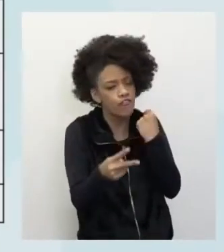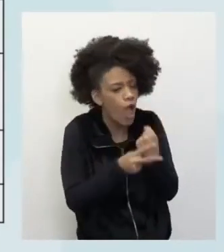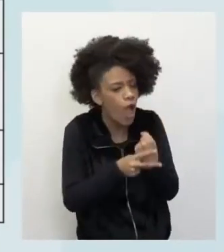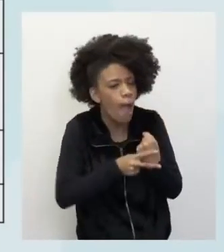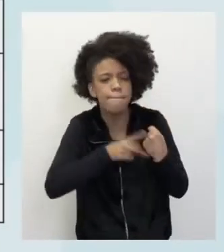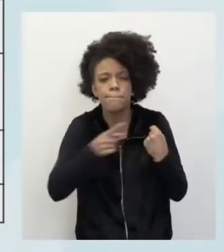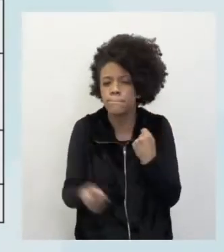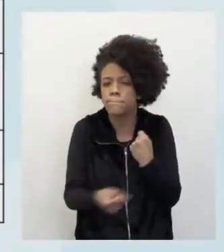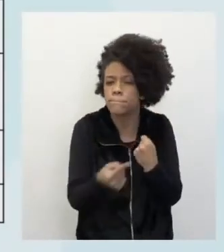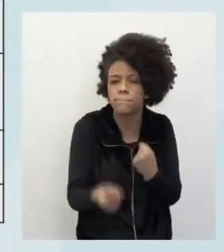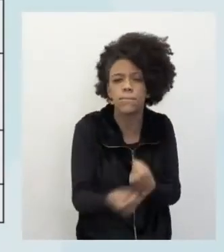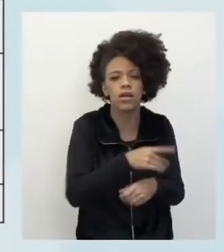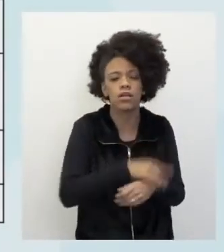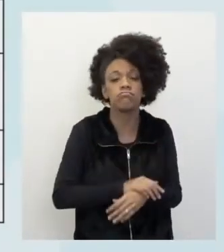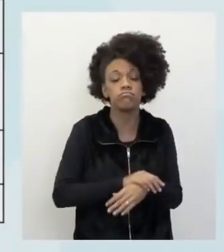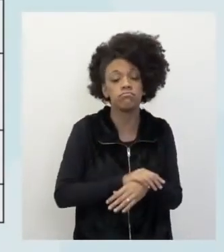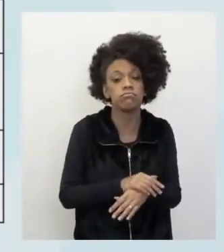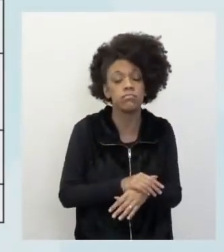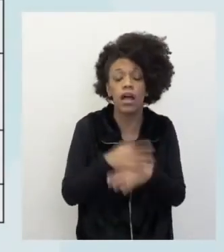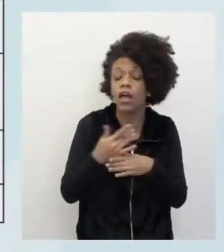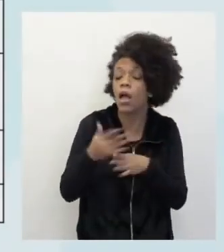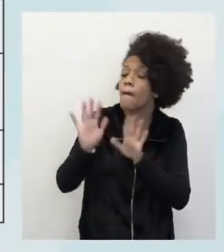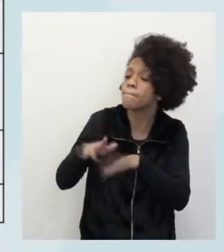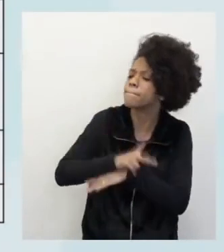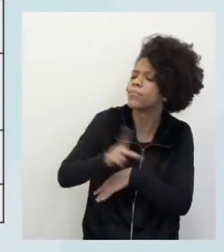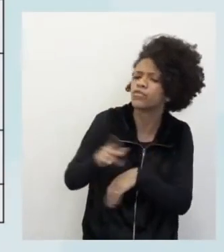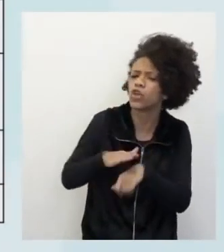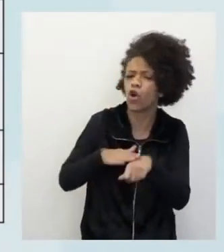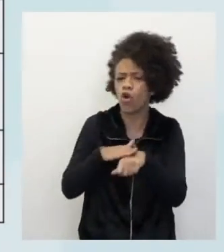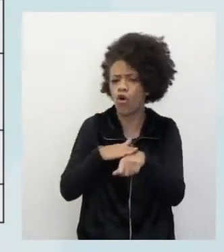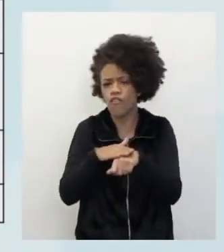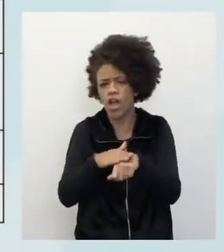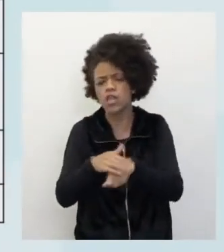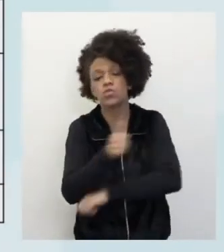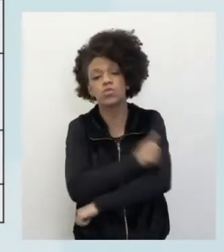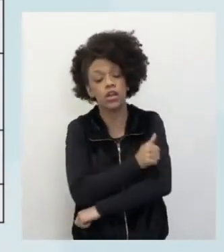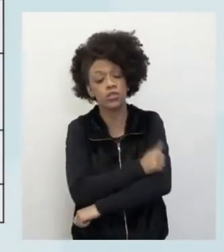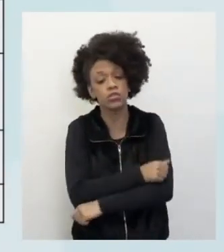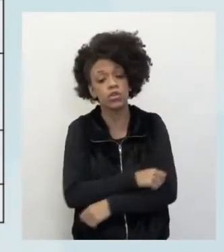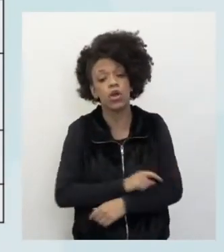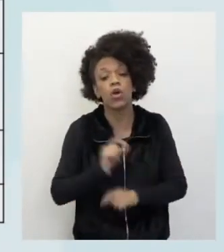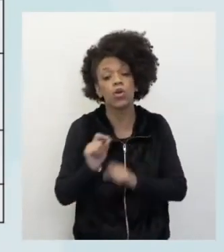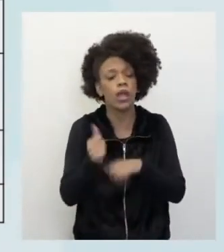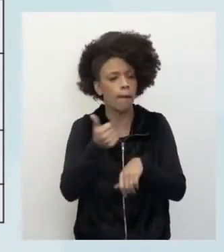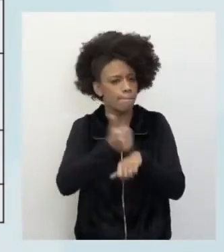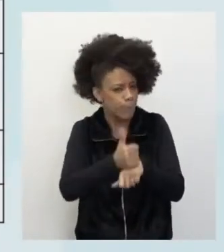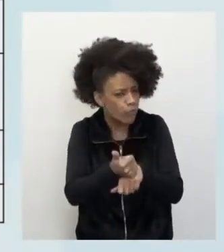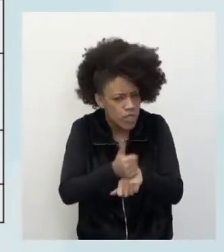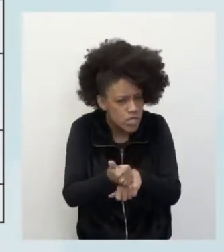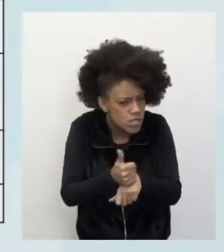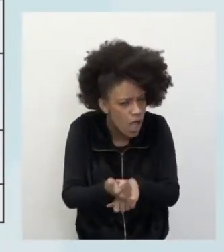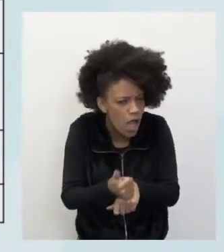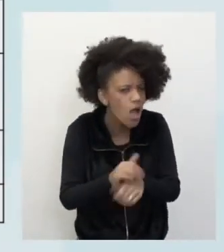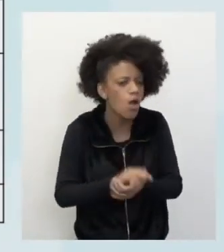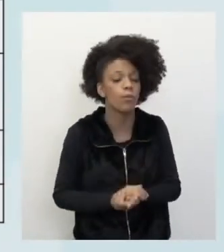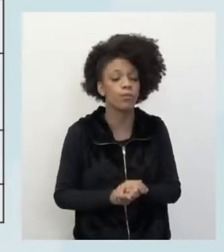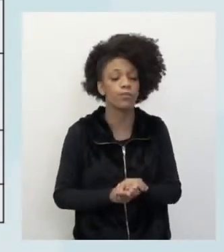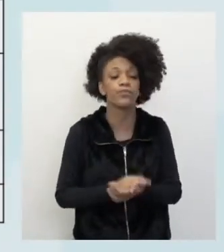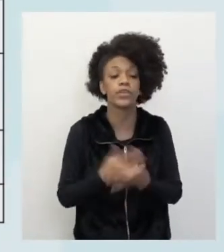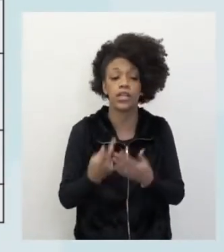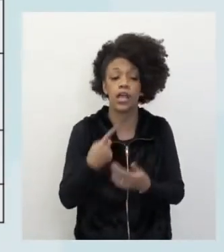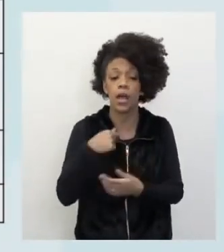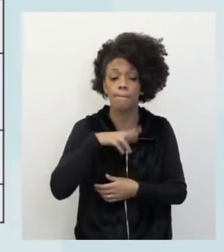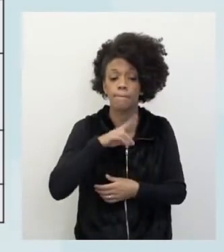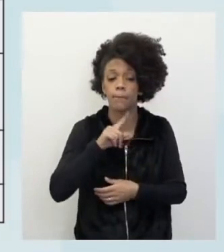imperativo, vão reivindicar. Ei, professores, conversem com seus alunos sobre a profissão. E a proposição é,